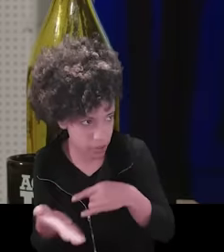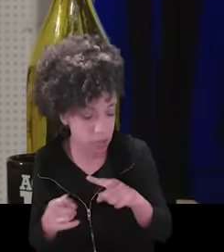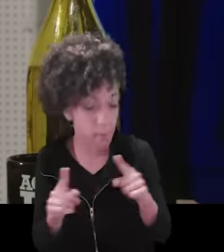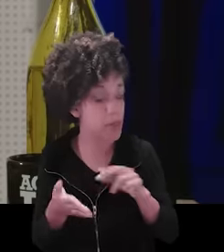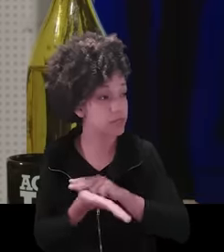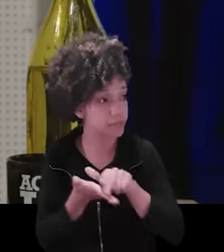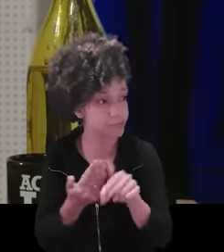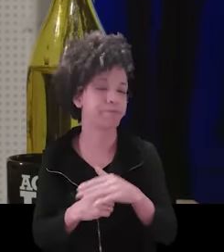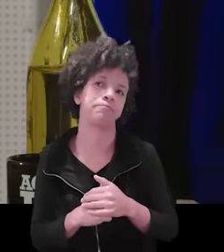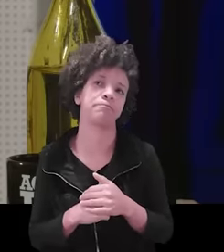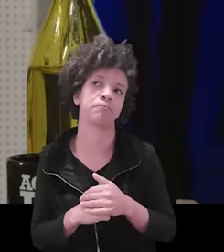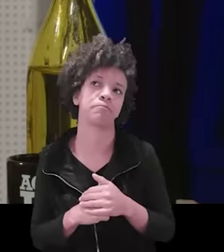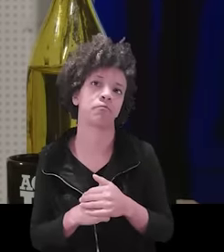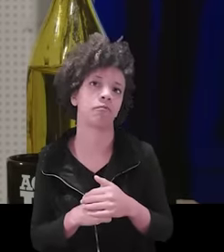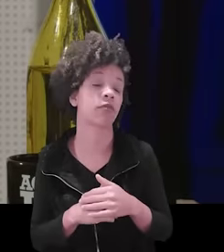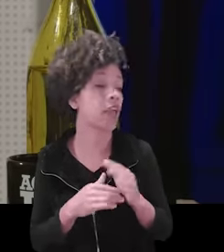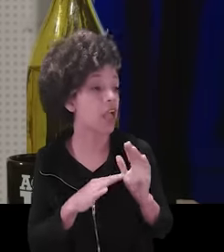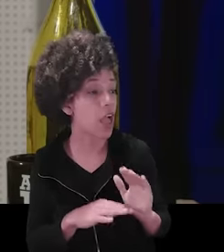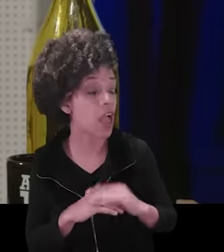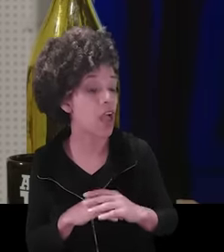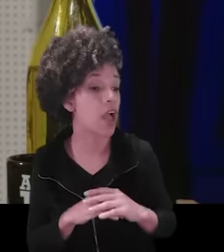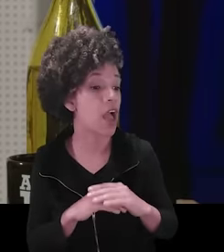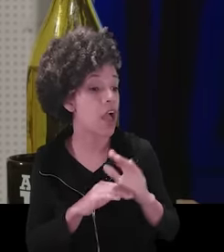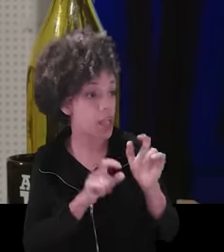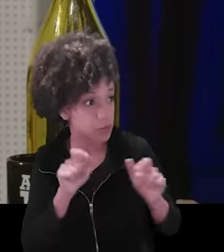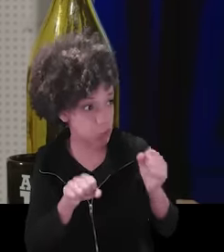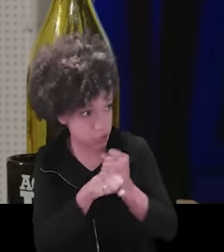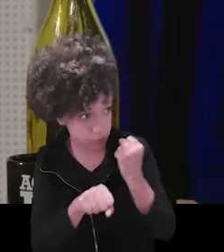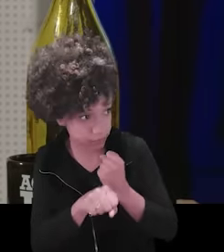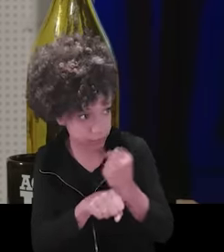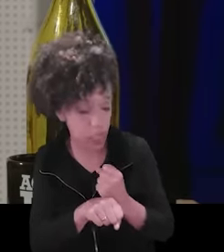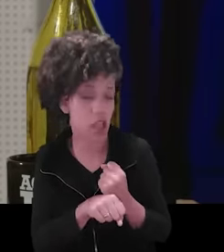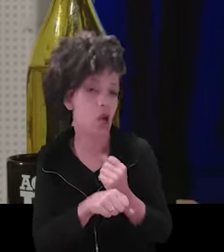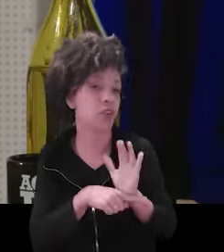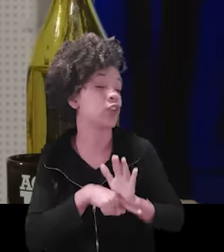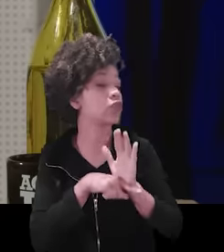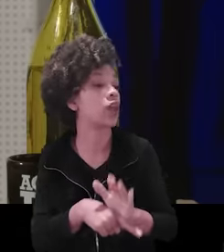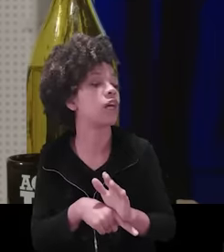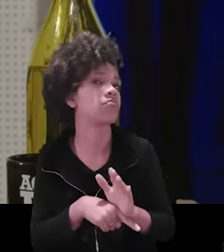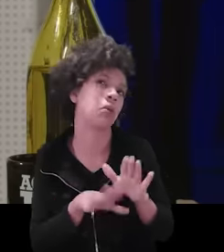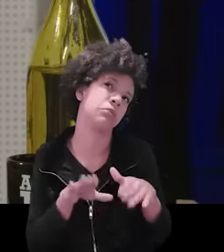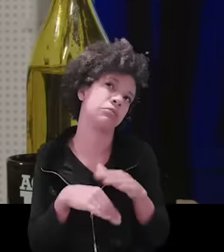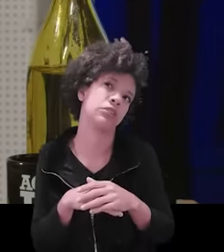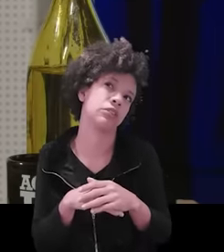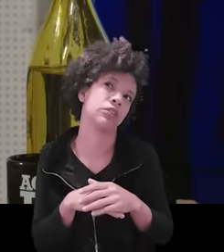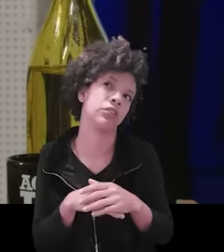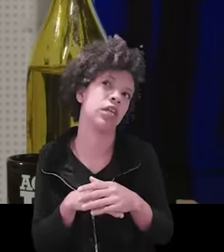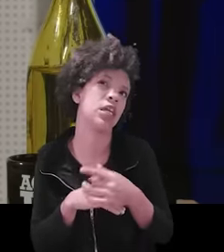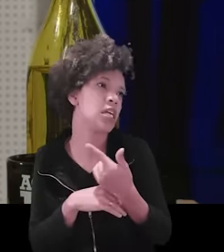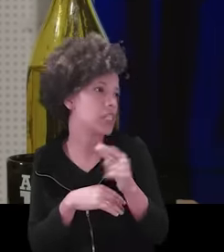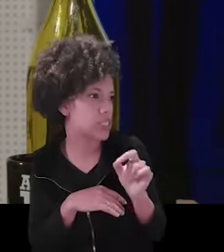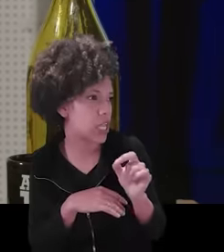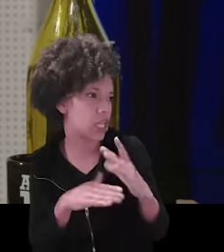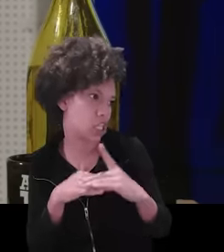Então são esses uh a galera que trabalha na construção civil quando ele vai ajudar ele vai ganhar em torno assim